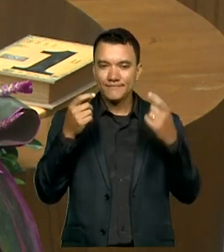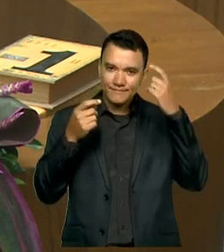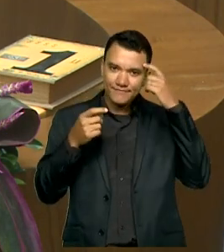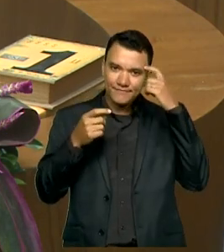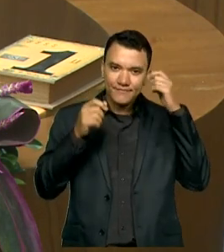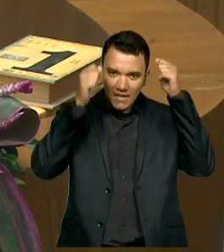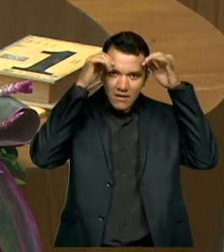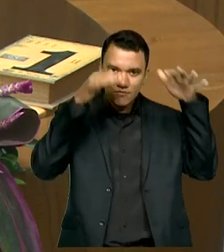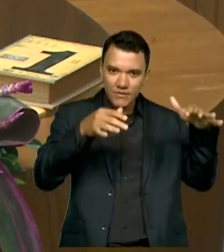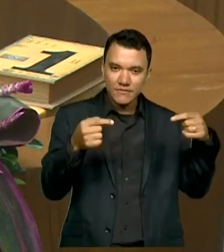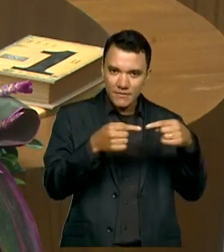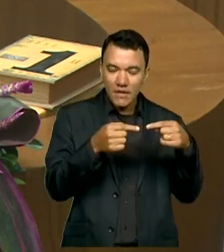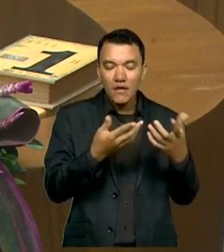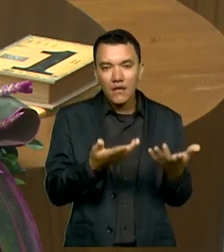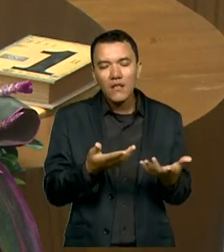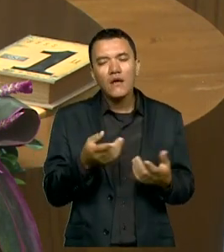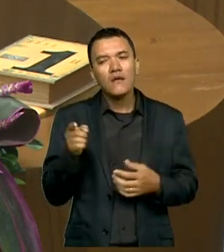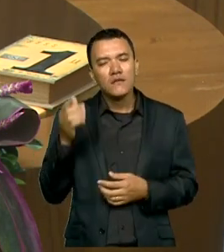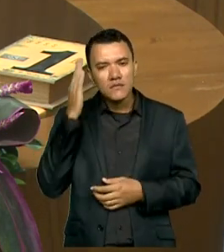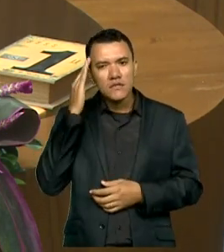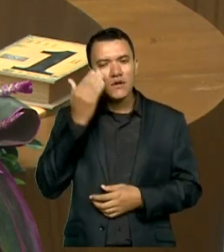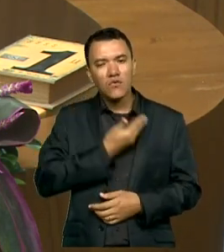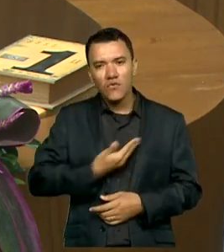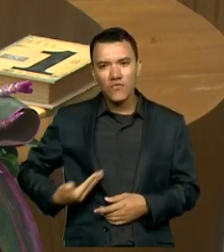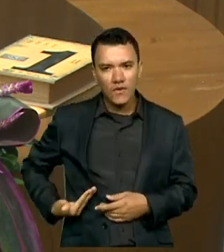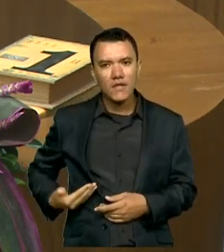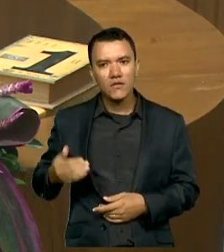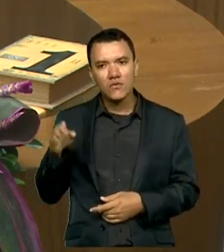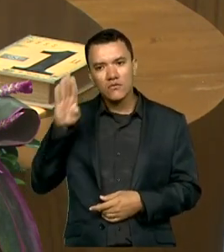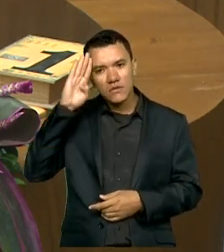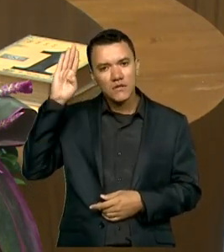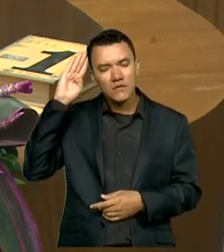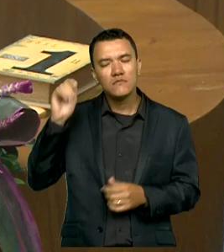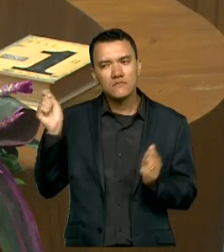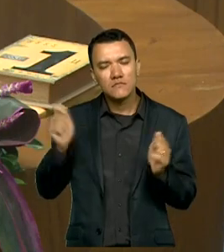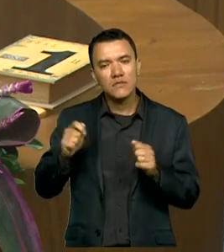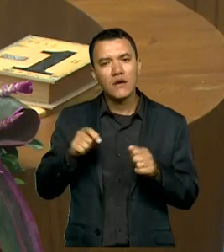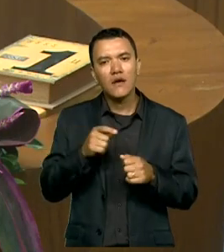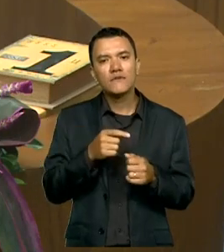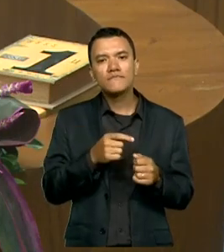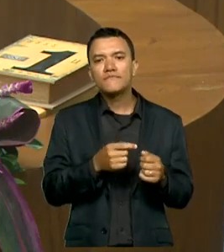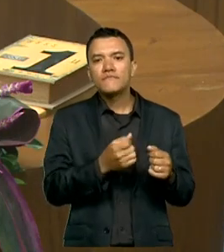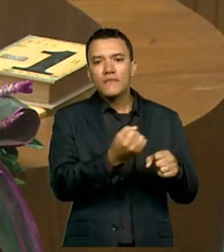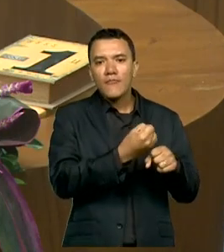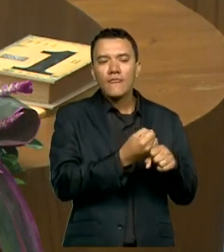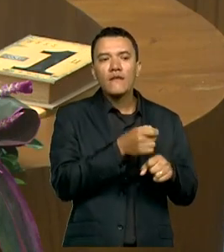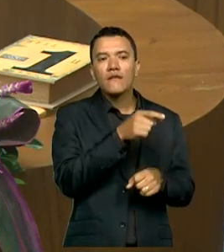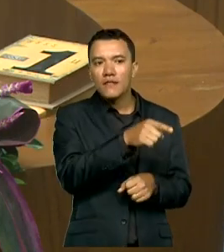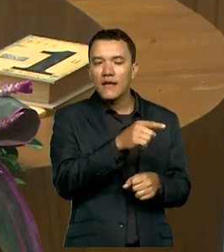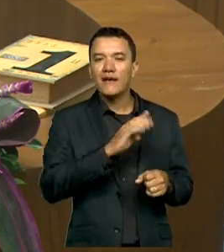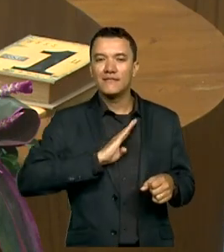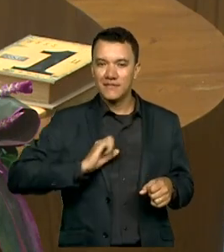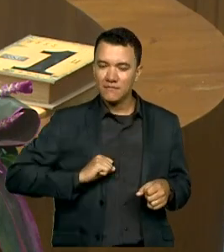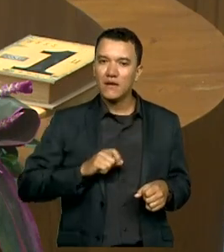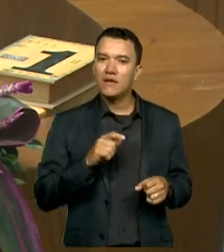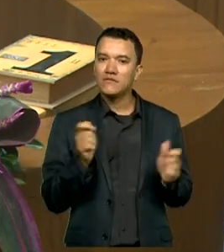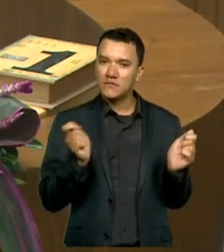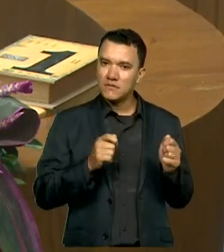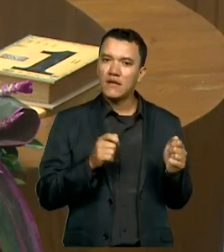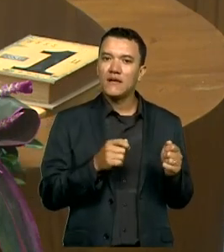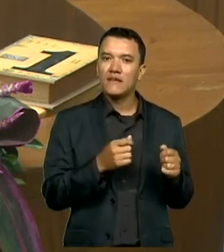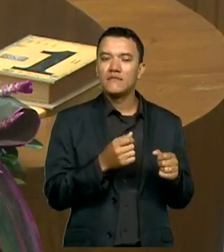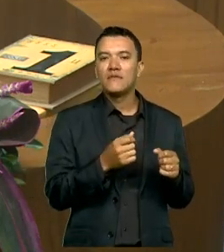ter a sensibilidade de implantar o TEA 12+, naquela cidade, que, como eu já falei aqui para